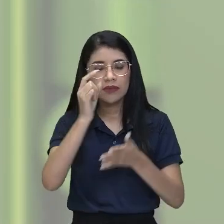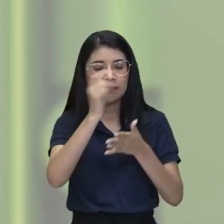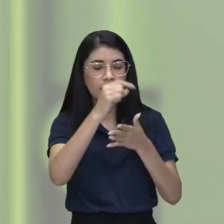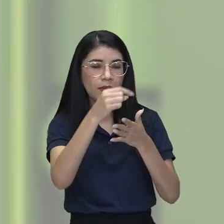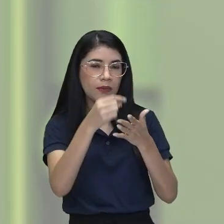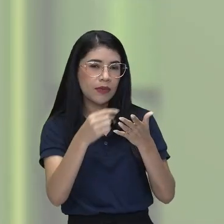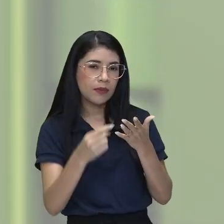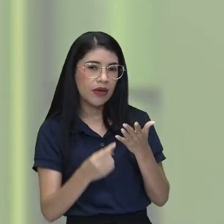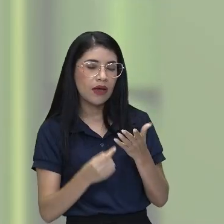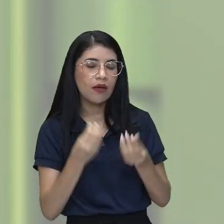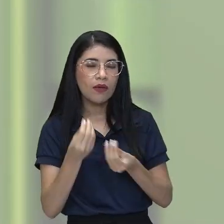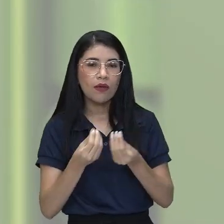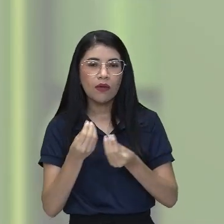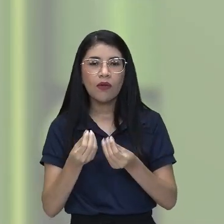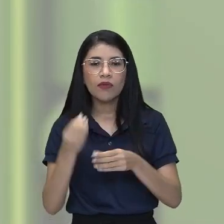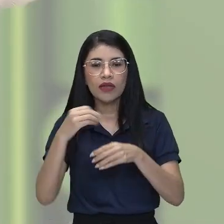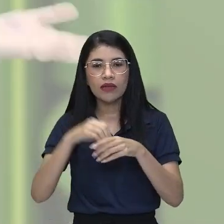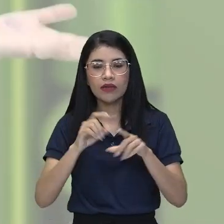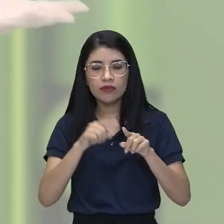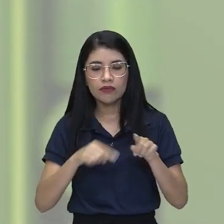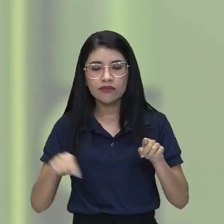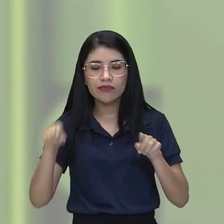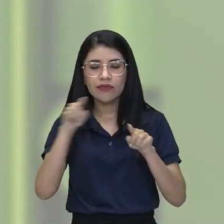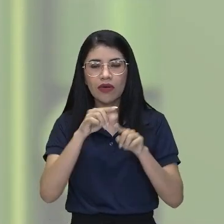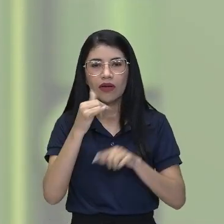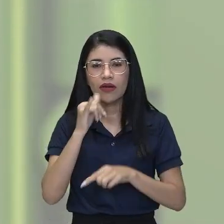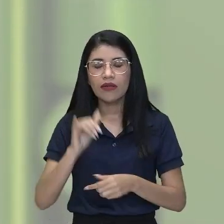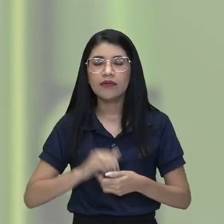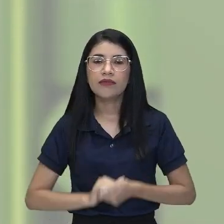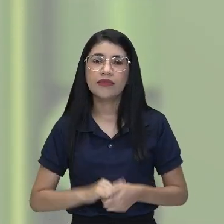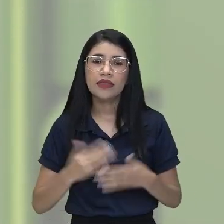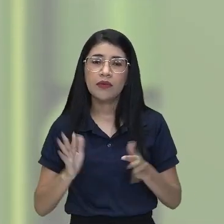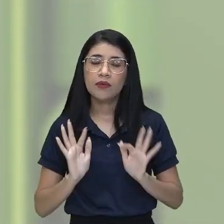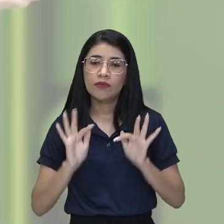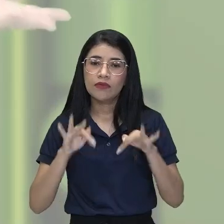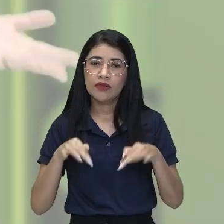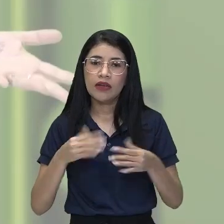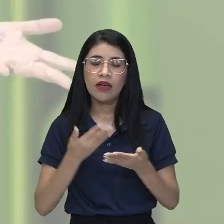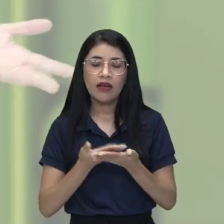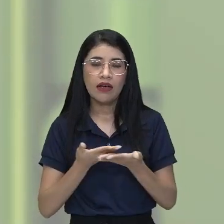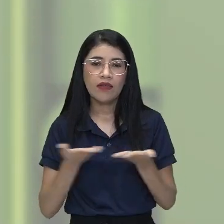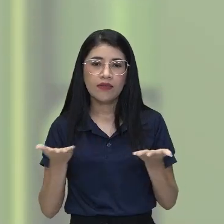que funcionam aí nesse circuito. Pessoal, chegamos ao final da